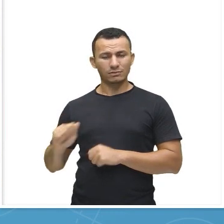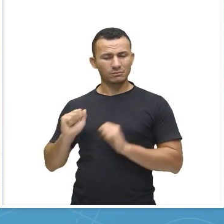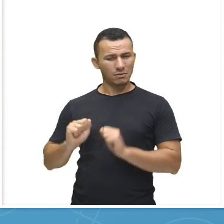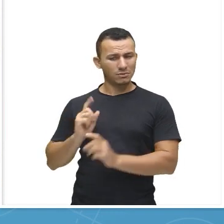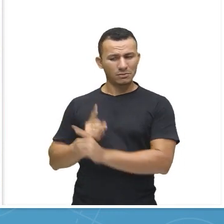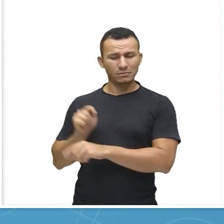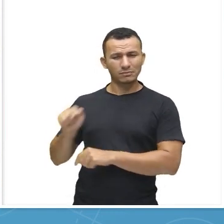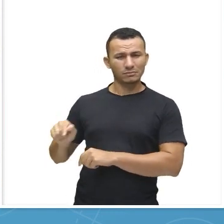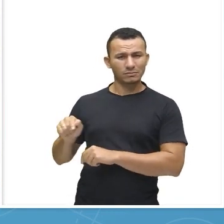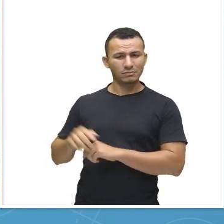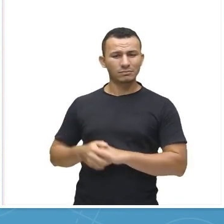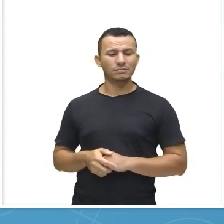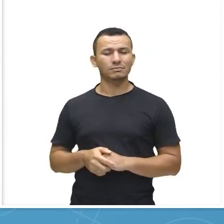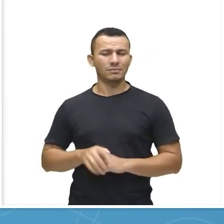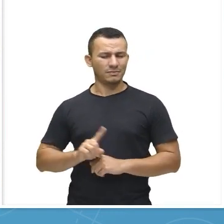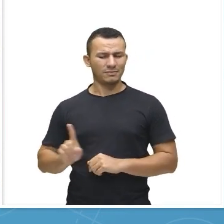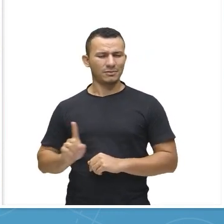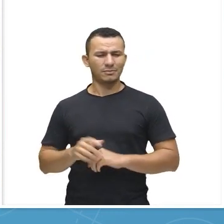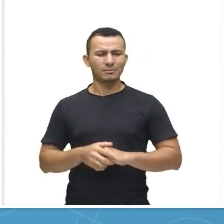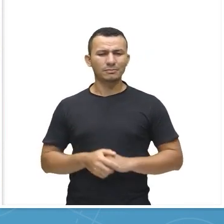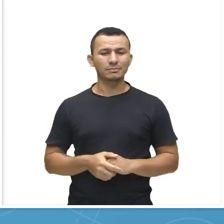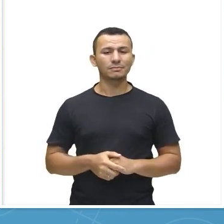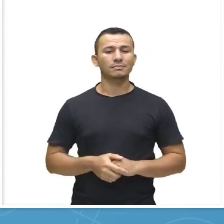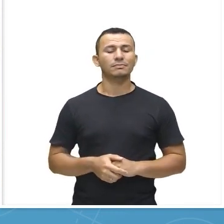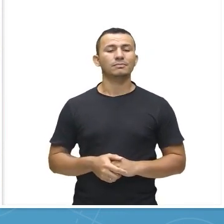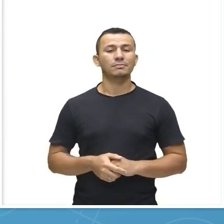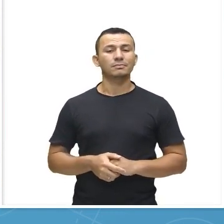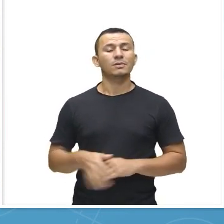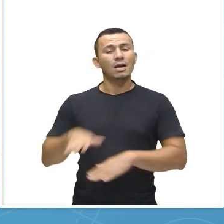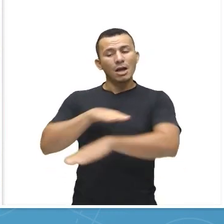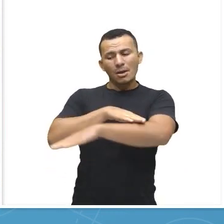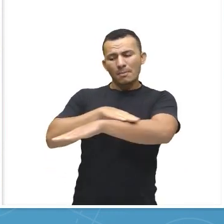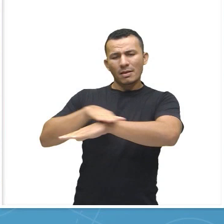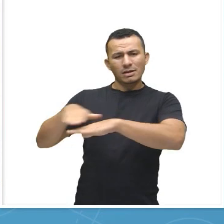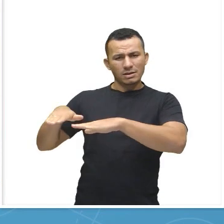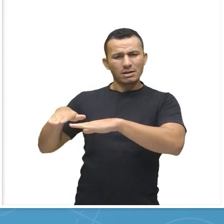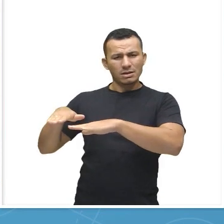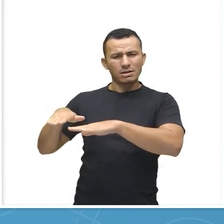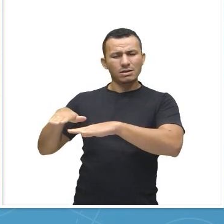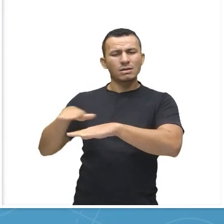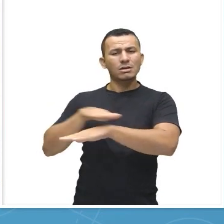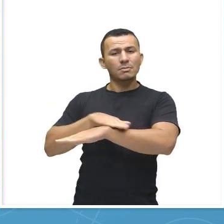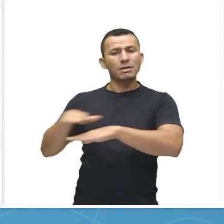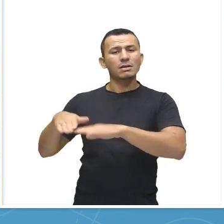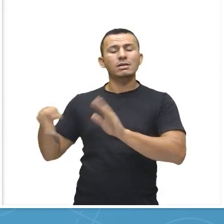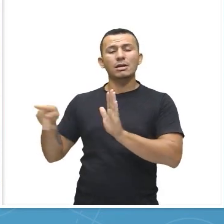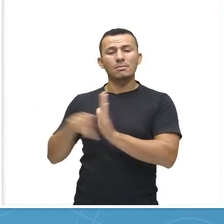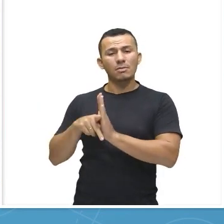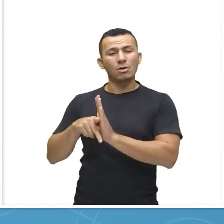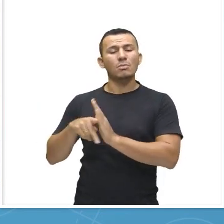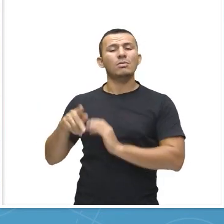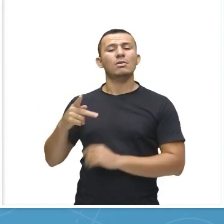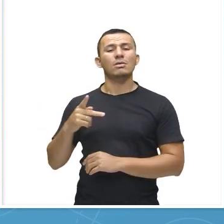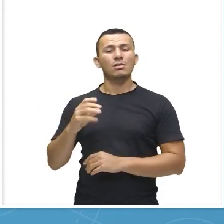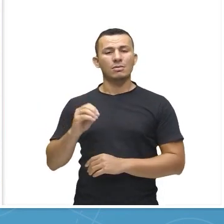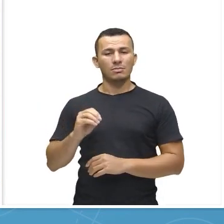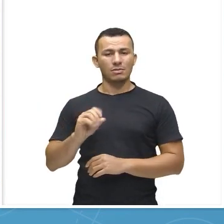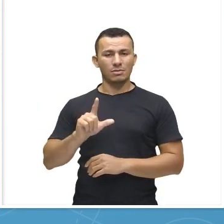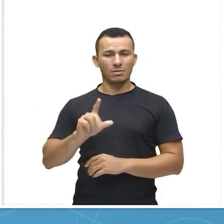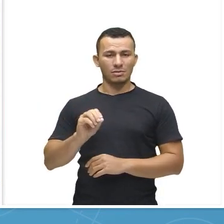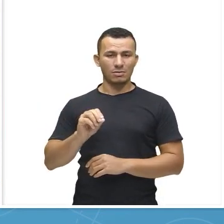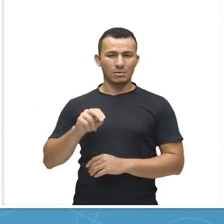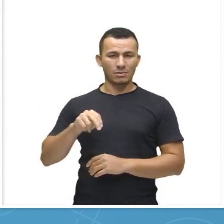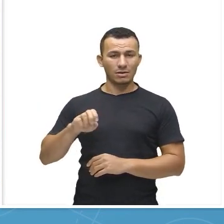planícies centrais. Então, planícies centrais, nós estamos falando da planície germano-polonesa russa,